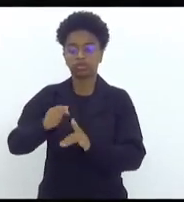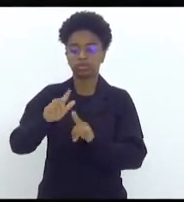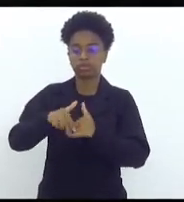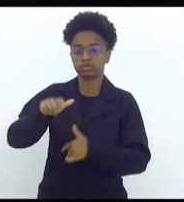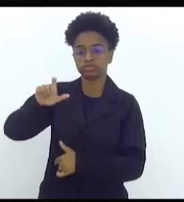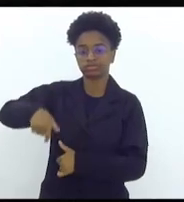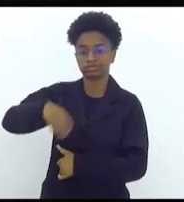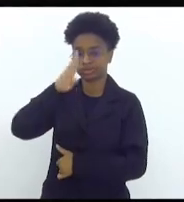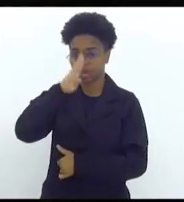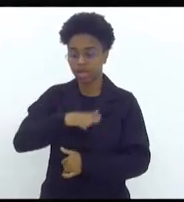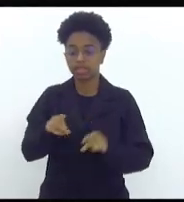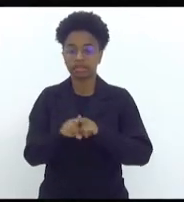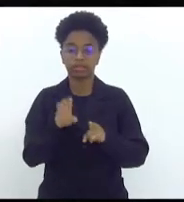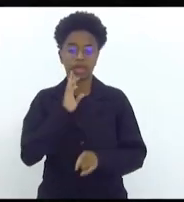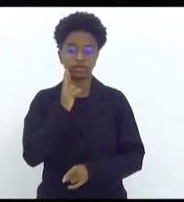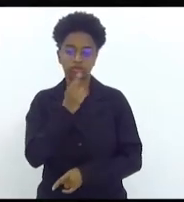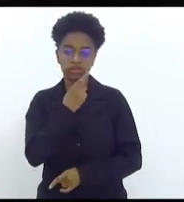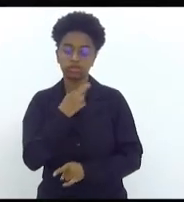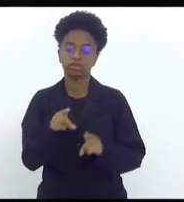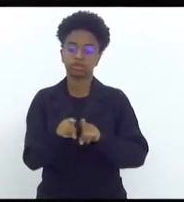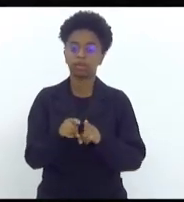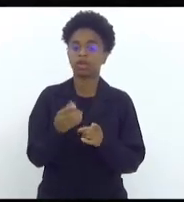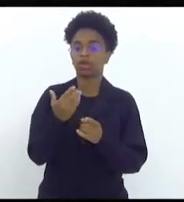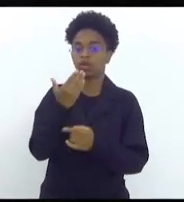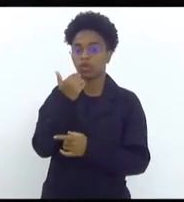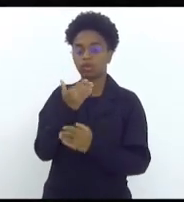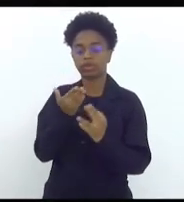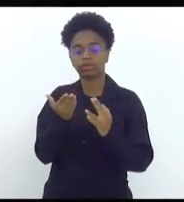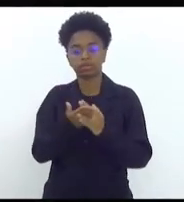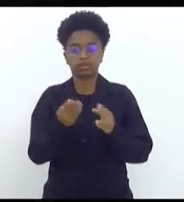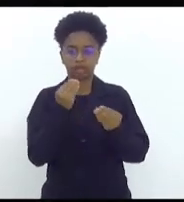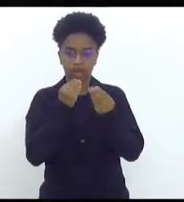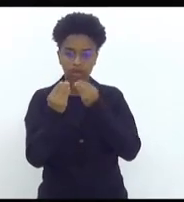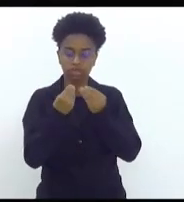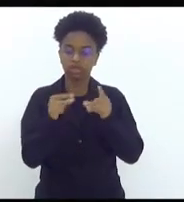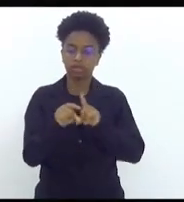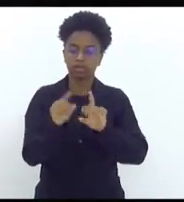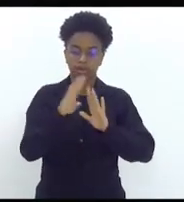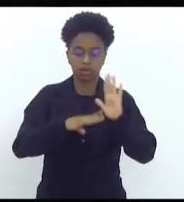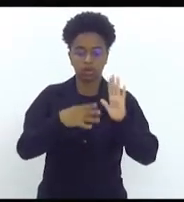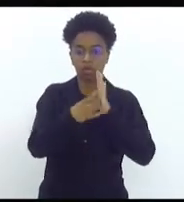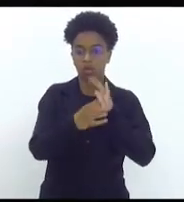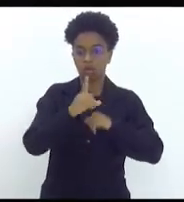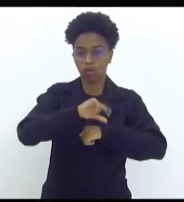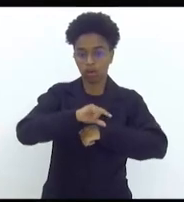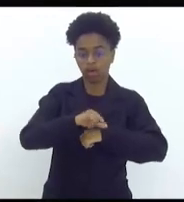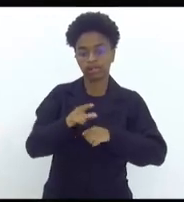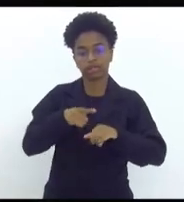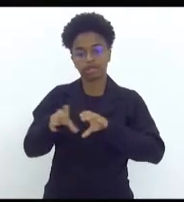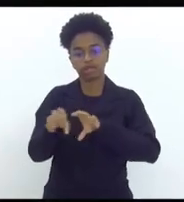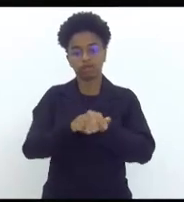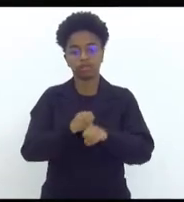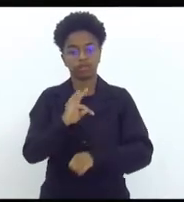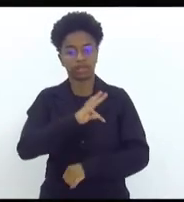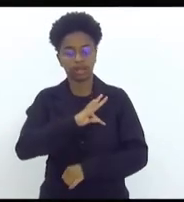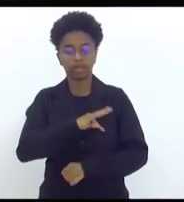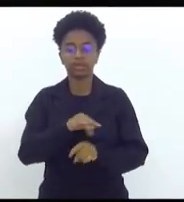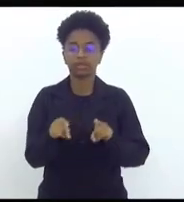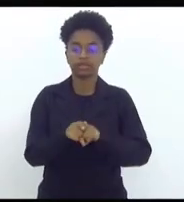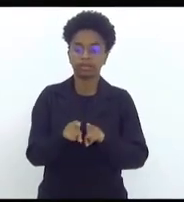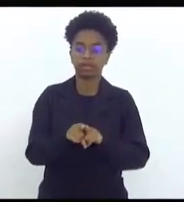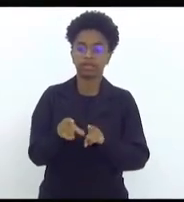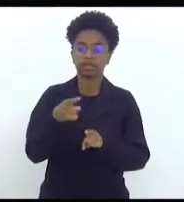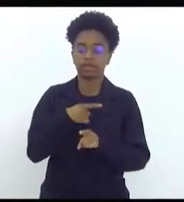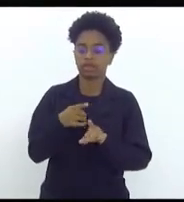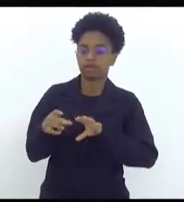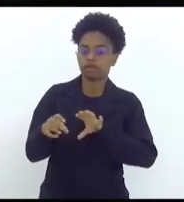pelo Bandejão e pela merenda é a luta pela grade de horário com formação técnica que exponha né a